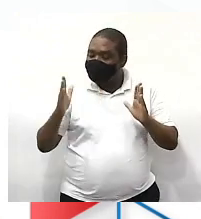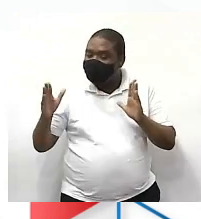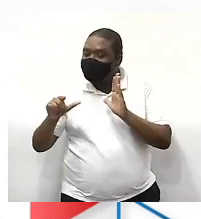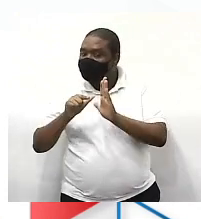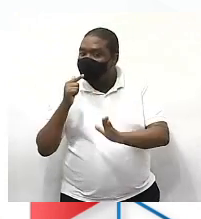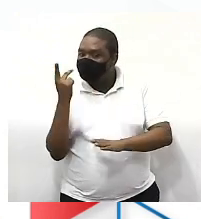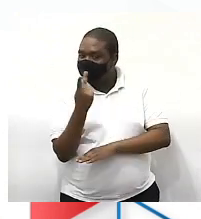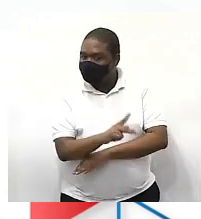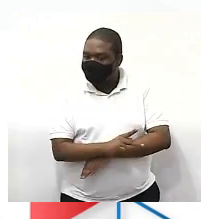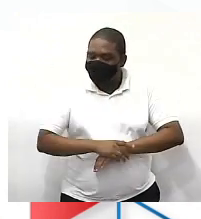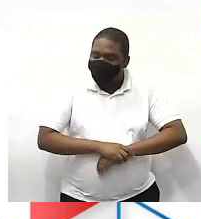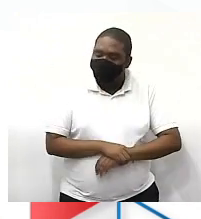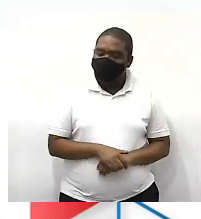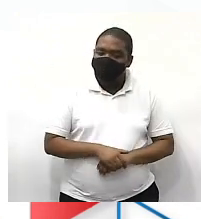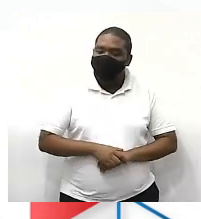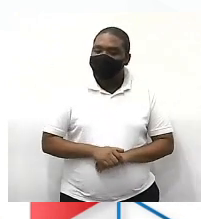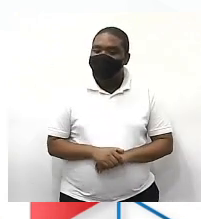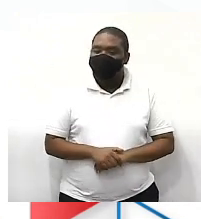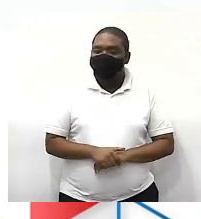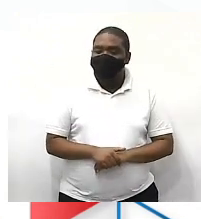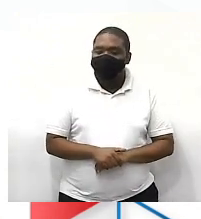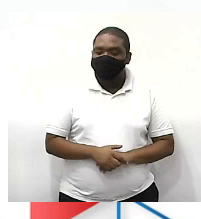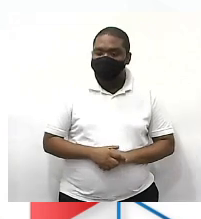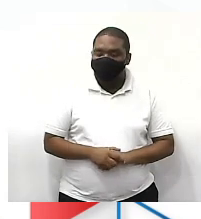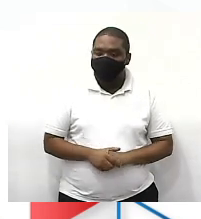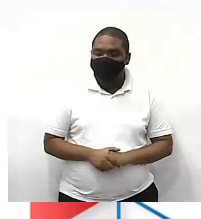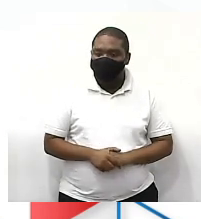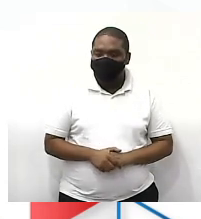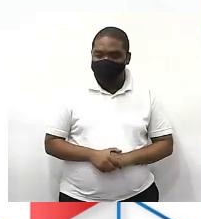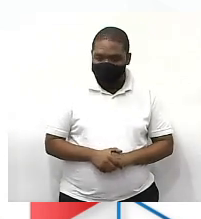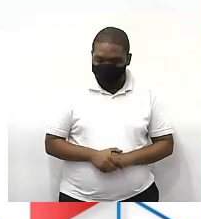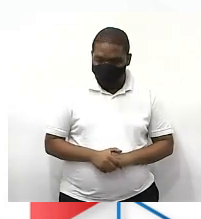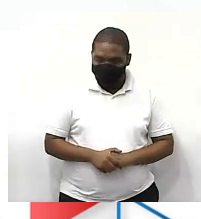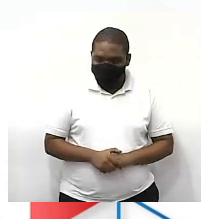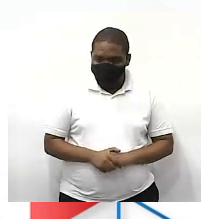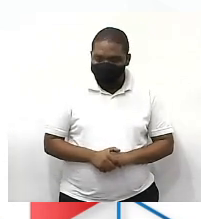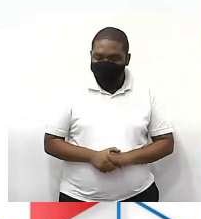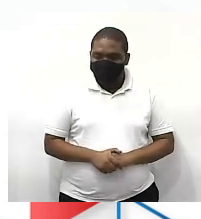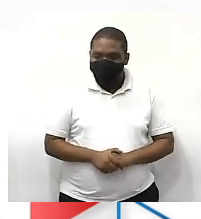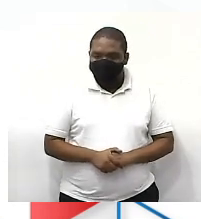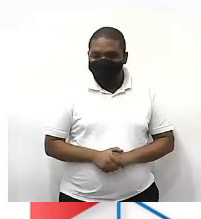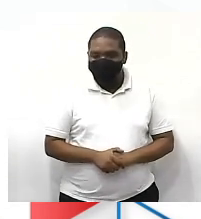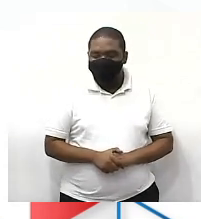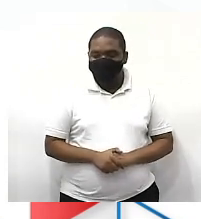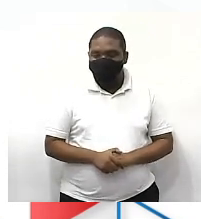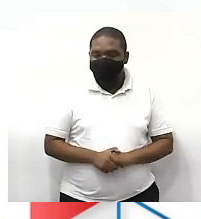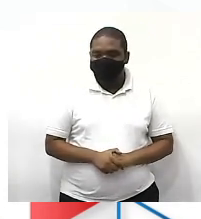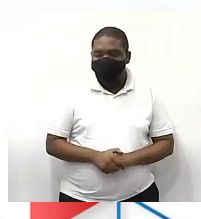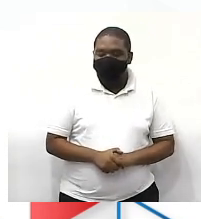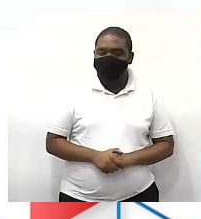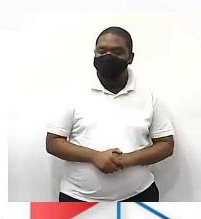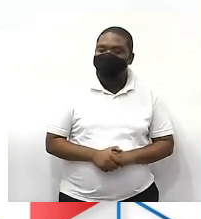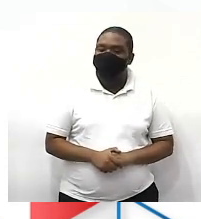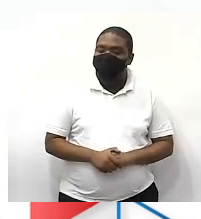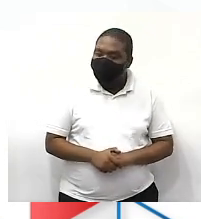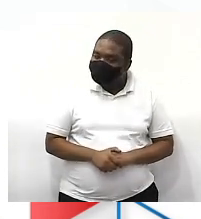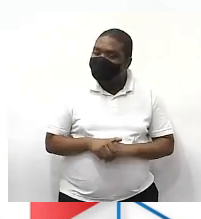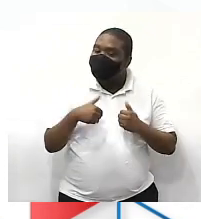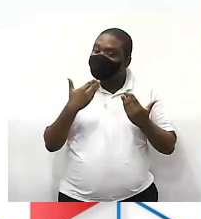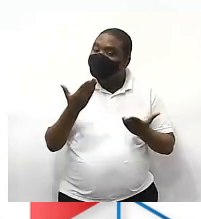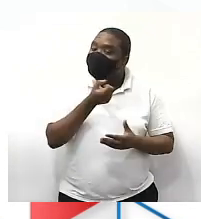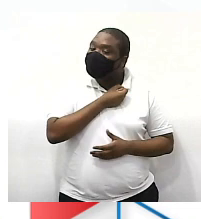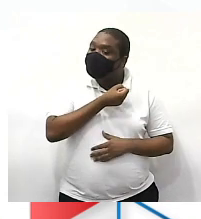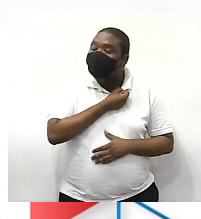da senha do Alisson. Vamos para a resposta comigo? Vamos lá. Item A. Qual é o número